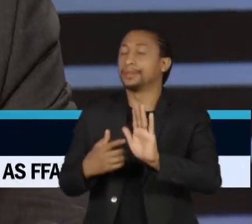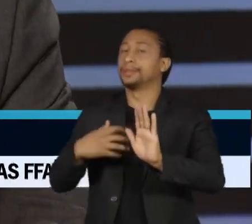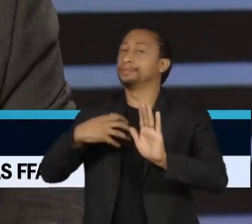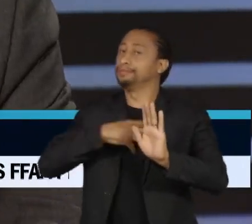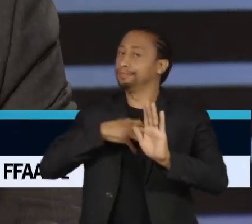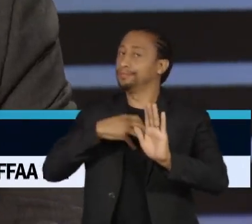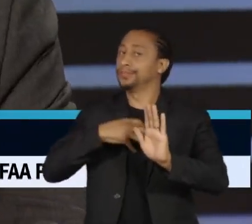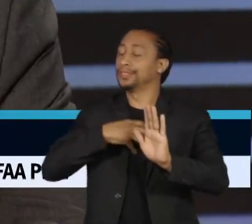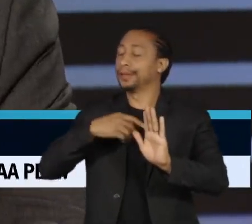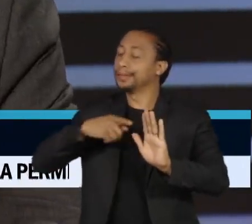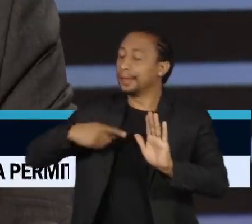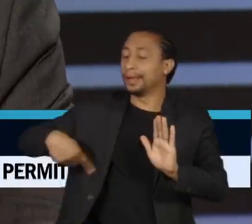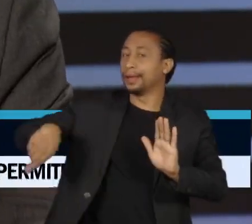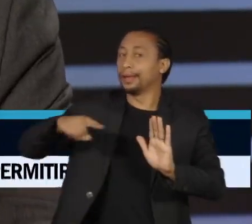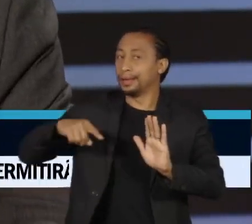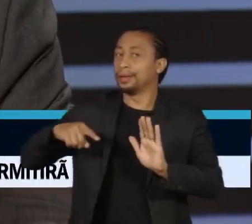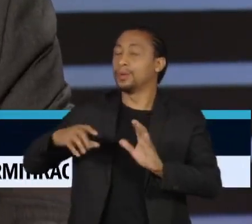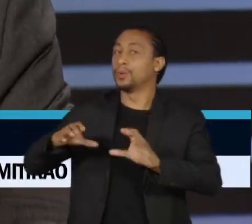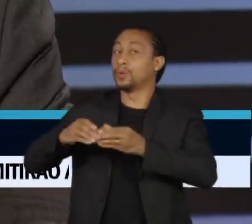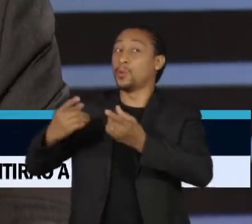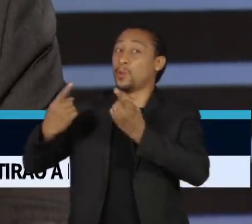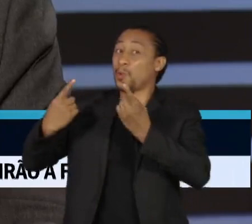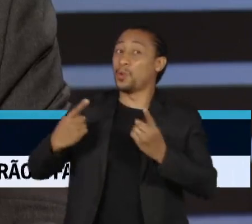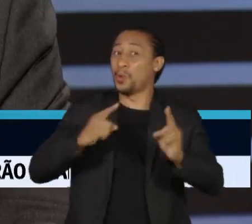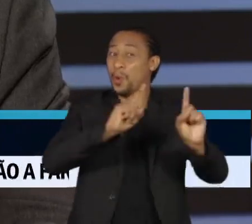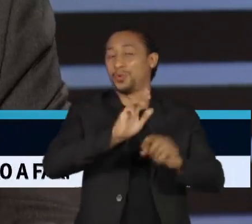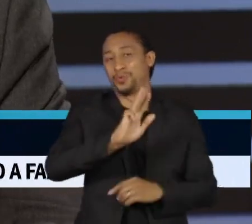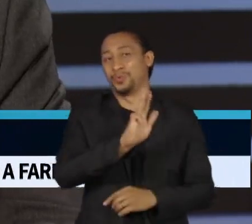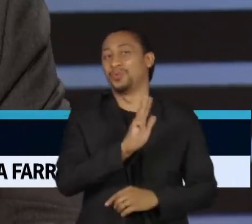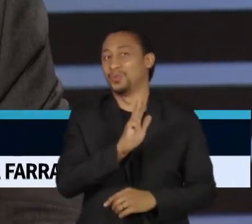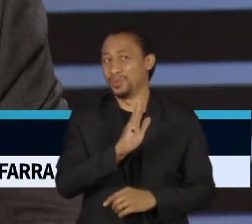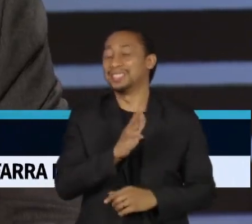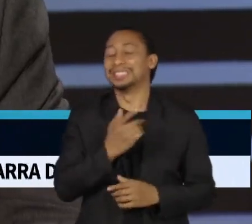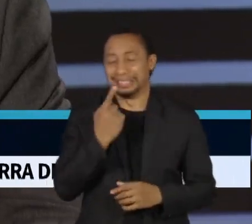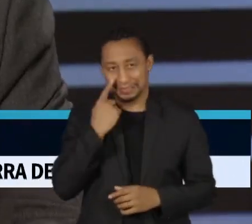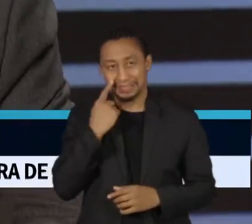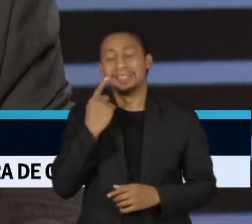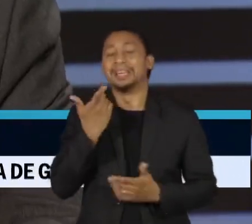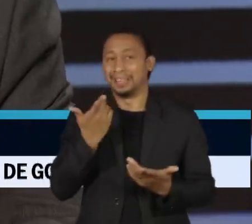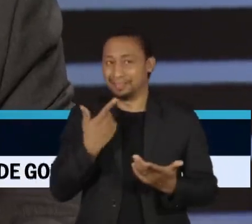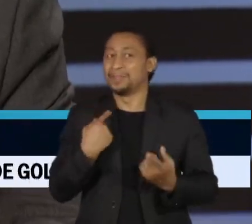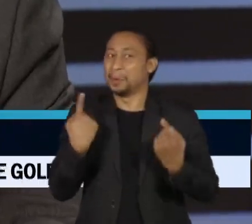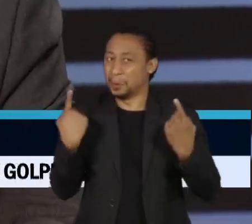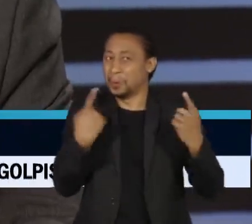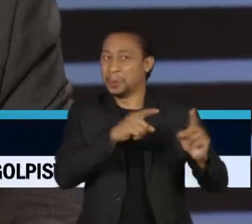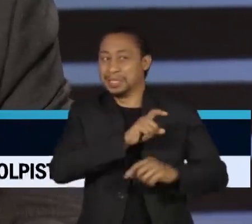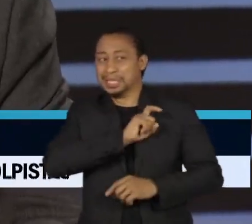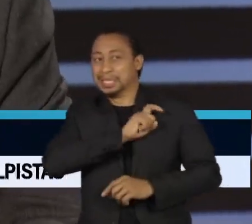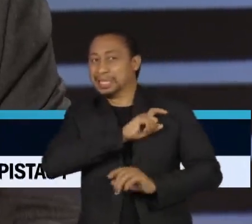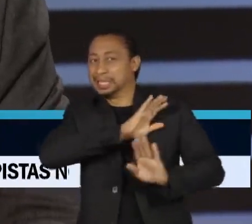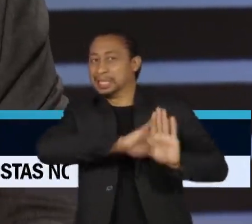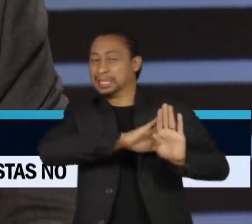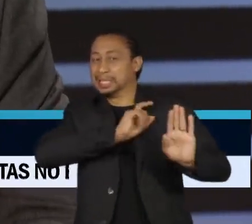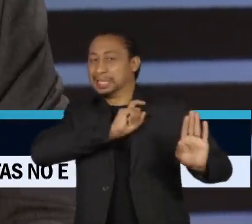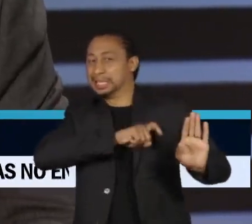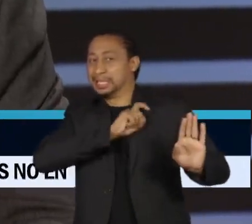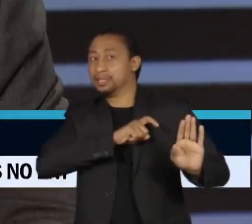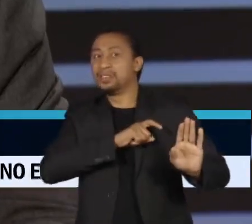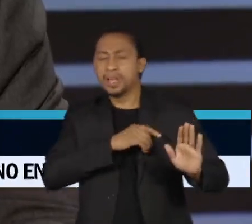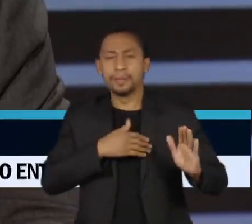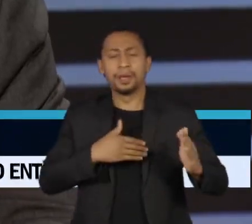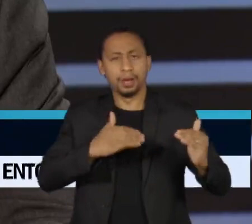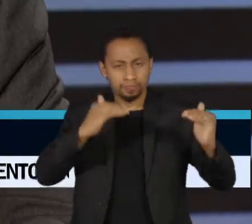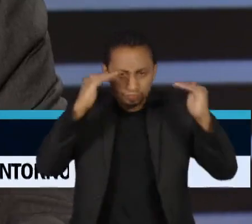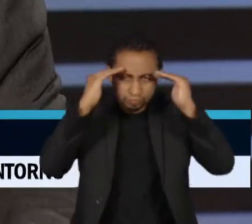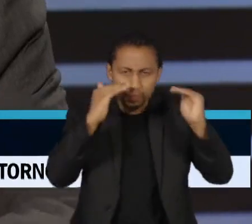de oposição que vai ser feita ao governo Lula. Vai ser uma oposição desleal, vai ser uma oposição que não tem nenhum compromisso